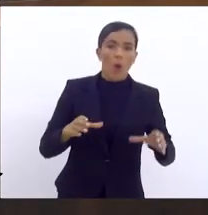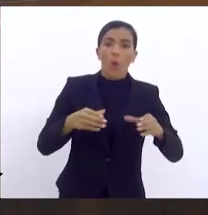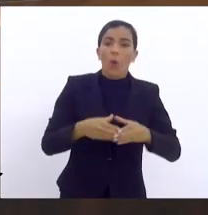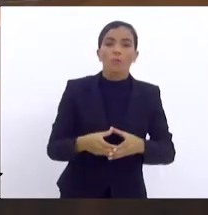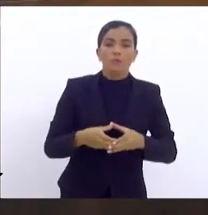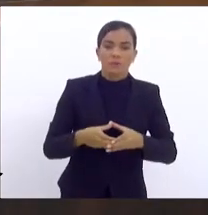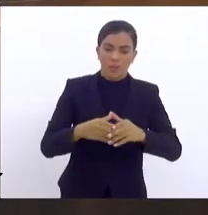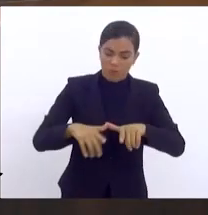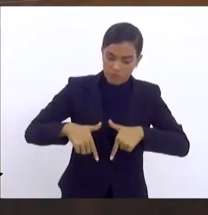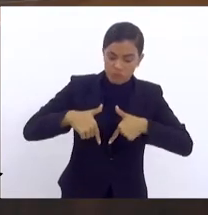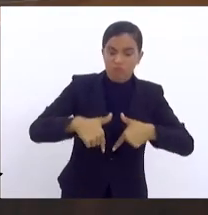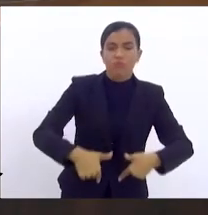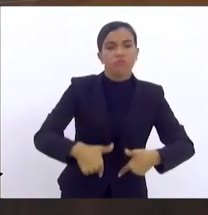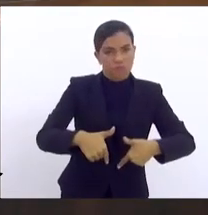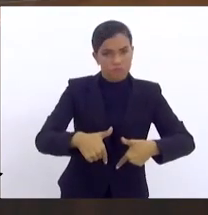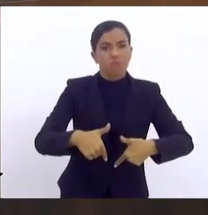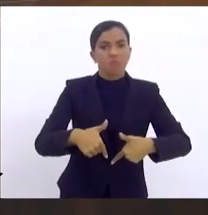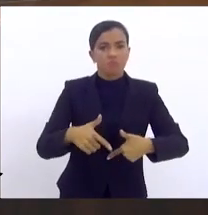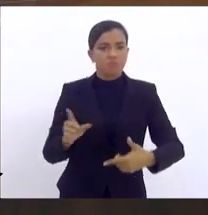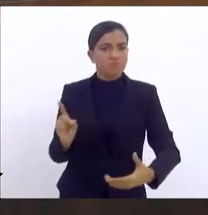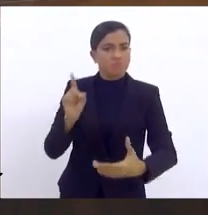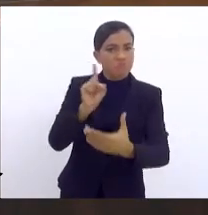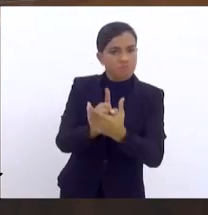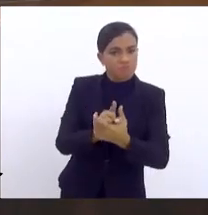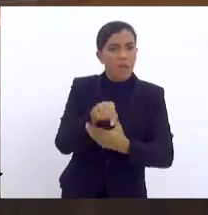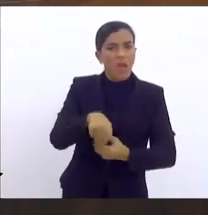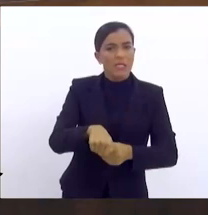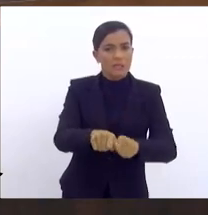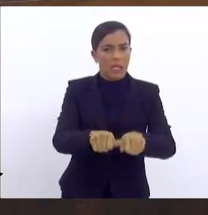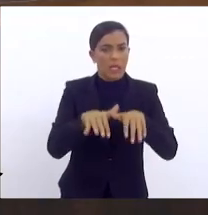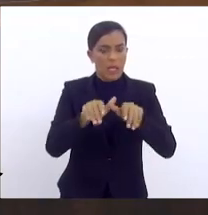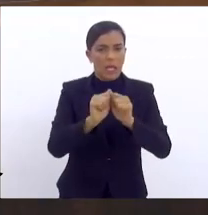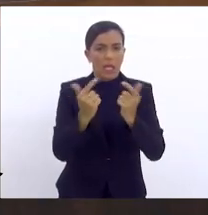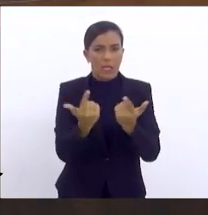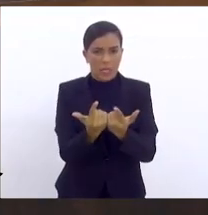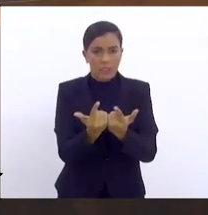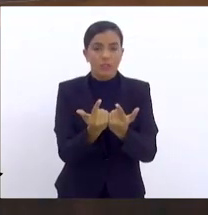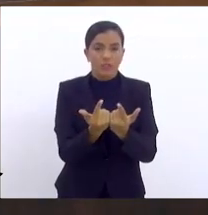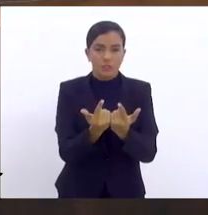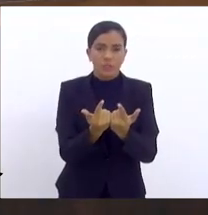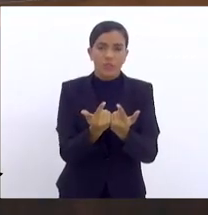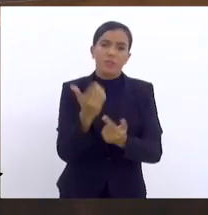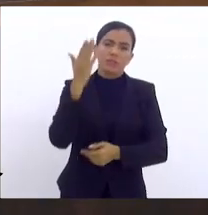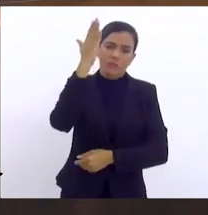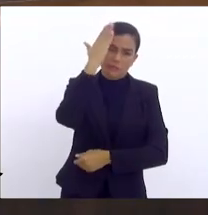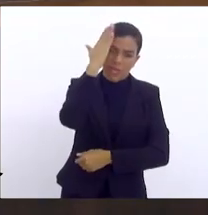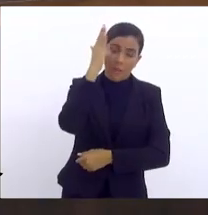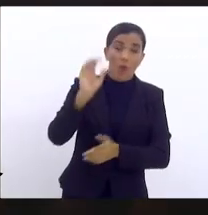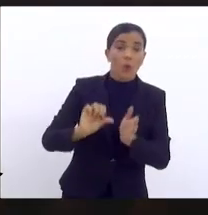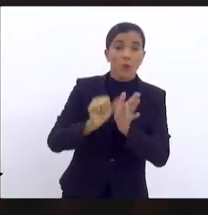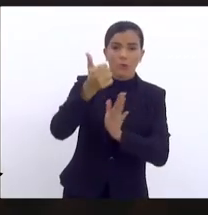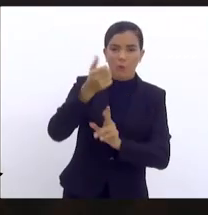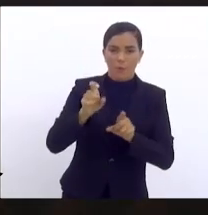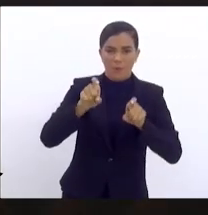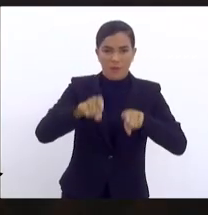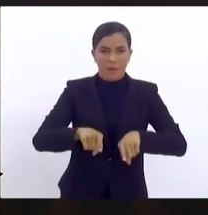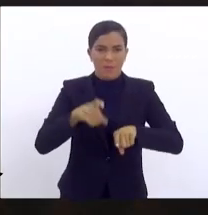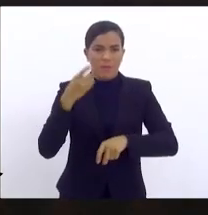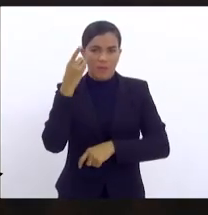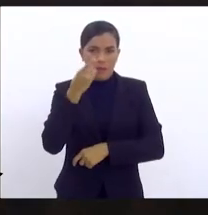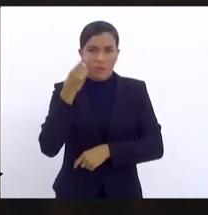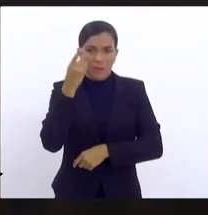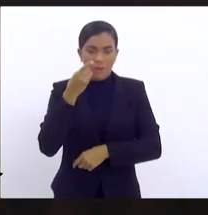uma comissão que veio para essa casa aqui que nunca como Márcio goalbek tá mais tempo aqui de mandado tô no meu primeiro mandato como deputado